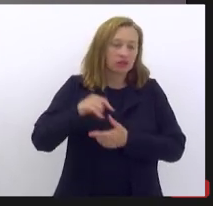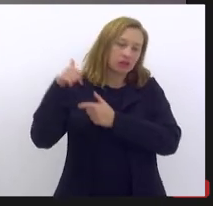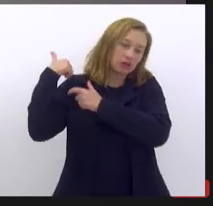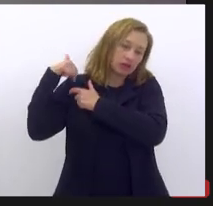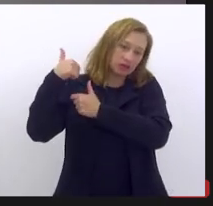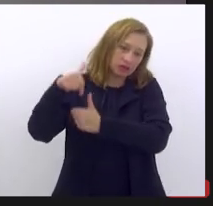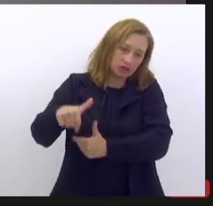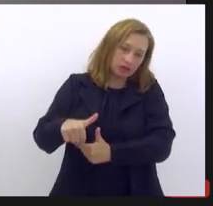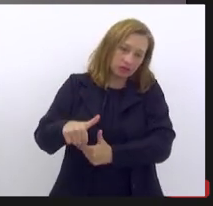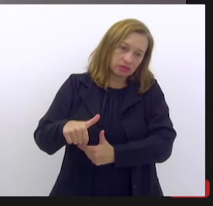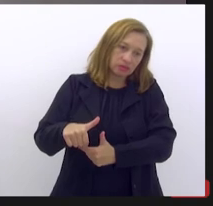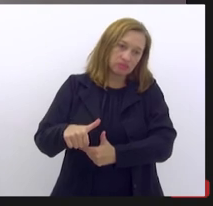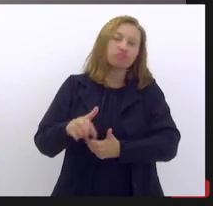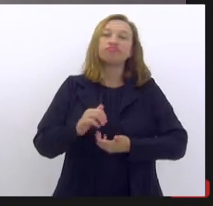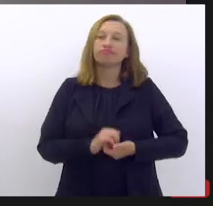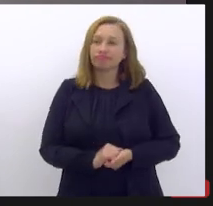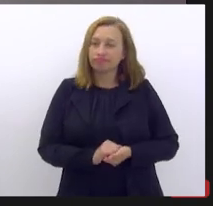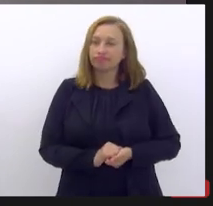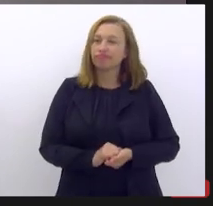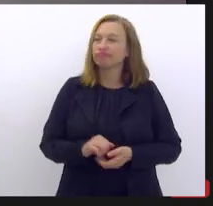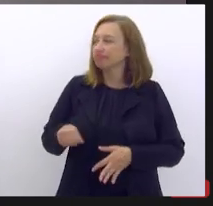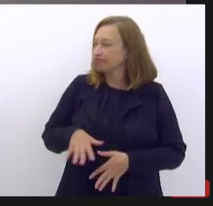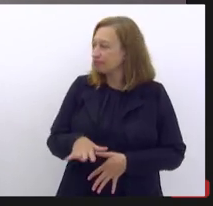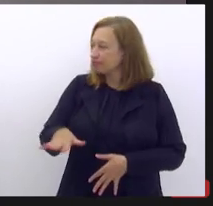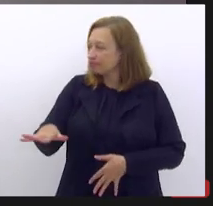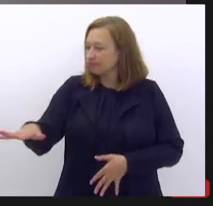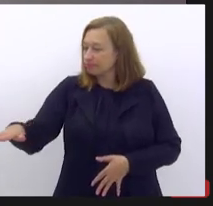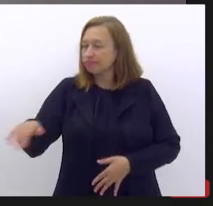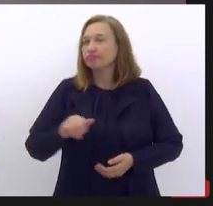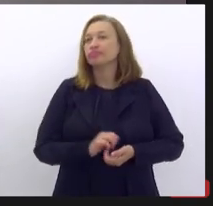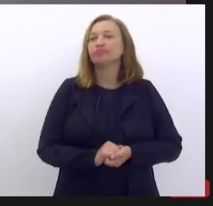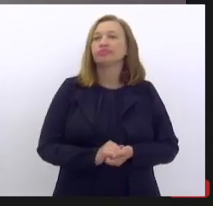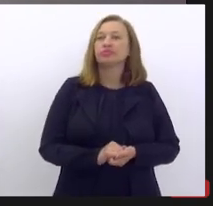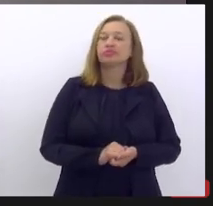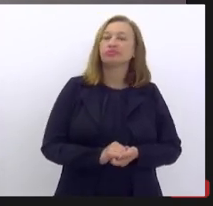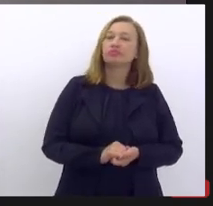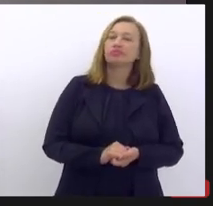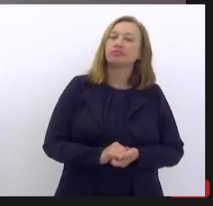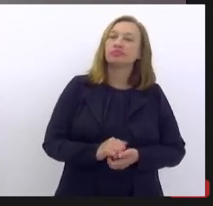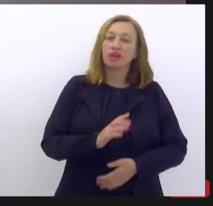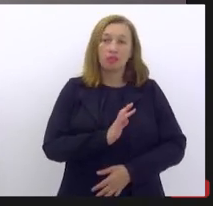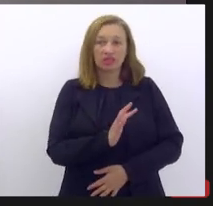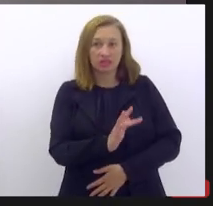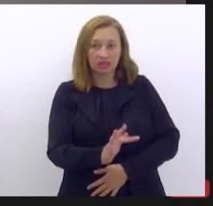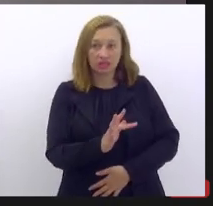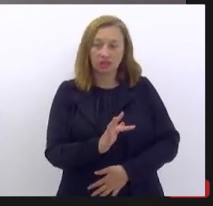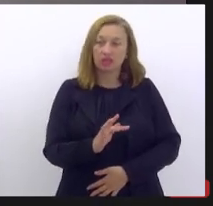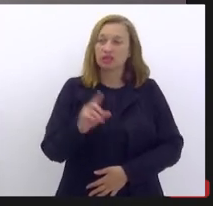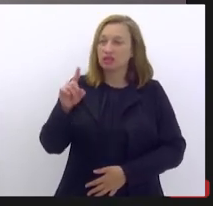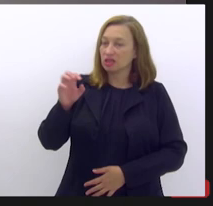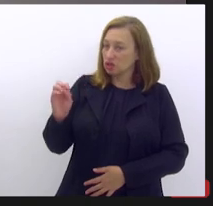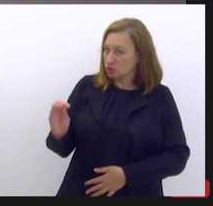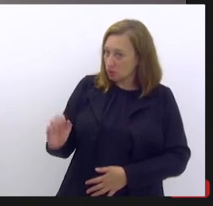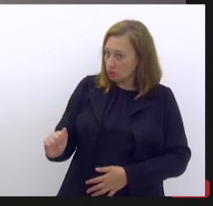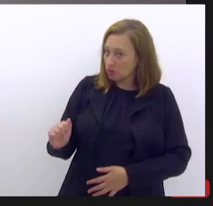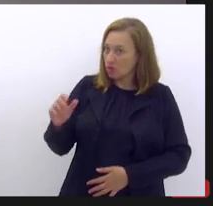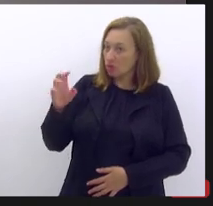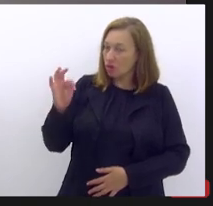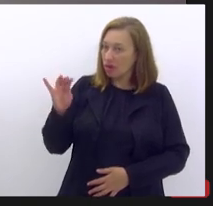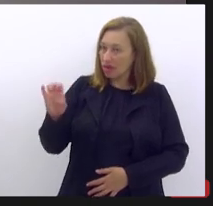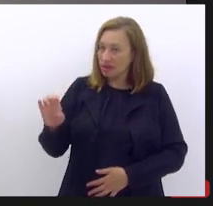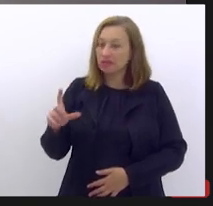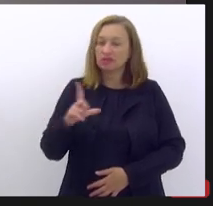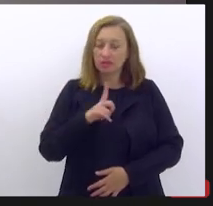bate-bola, principalmente na área da periferia, na Baixada e na Zona Oeste, e tem grupos de bate-bola que fazem um trabalho